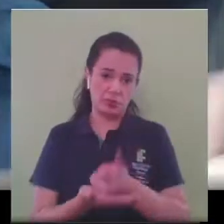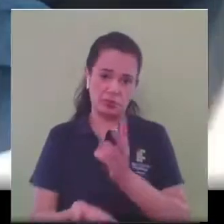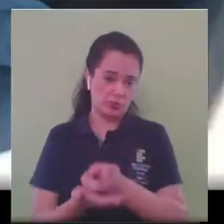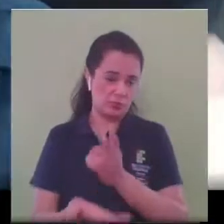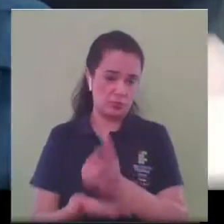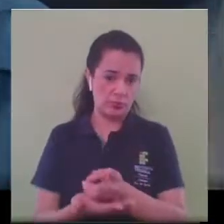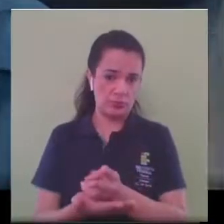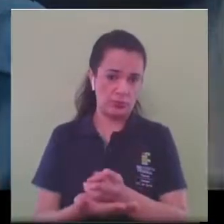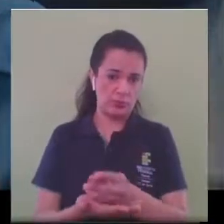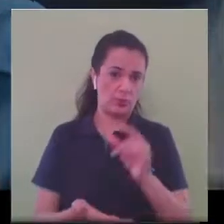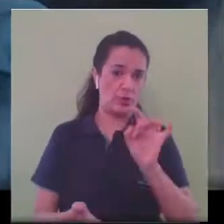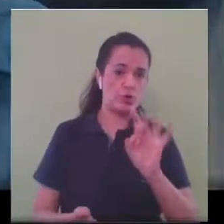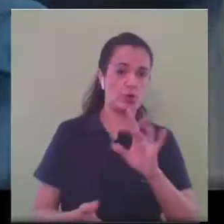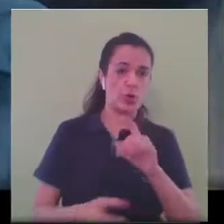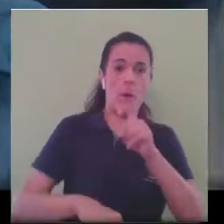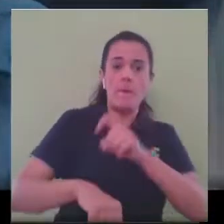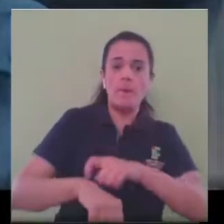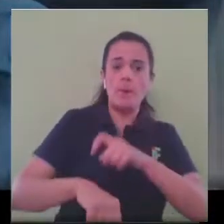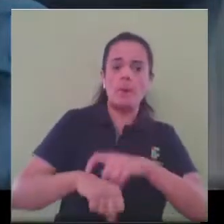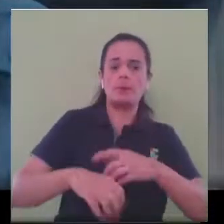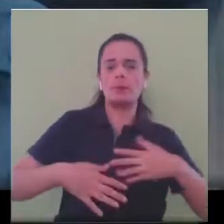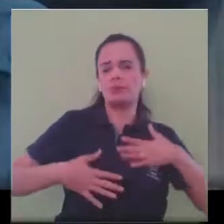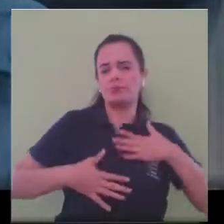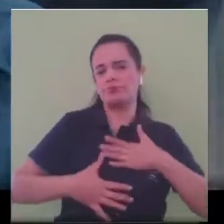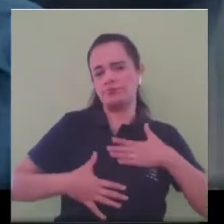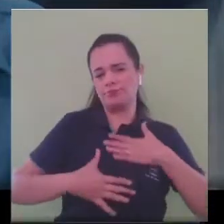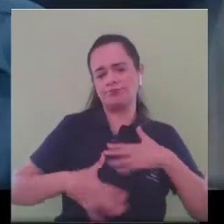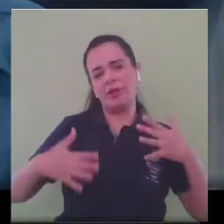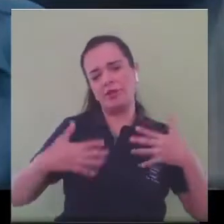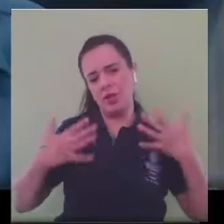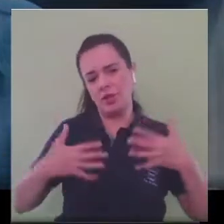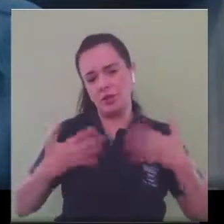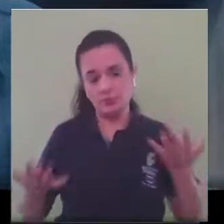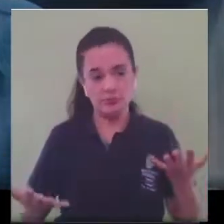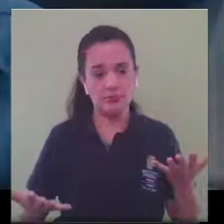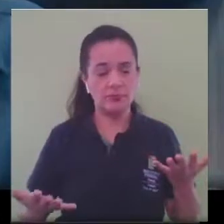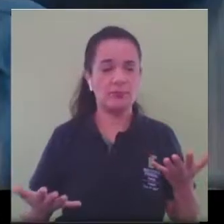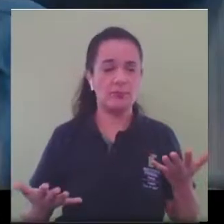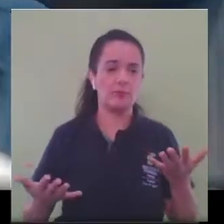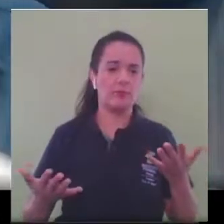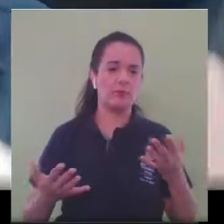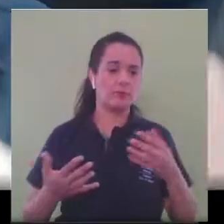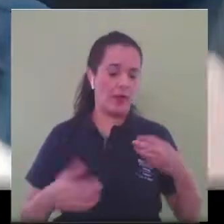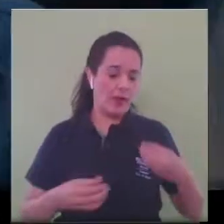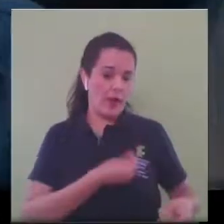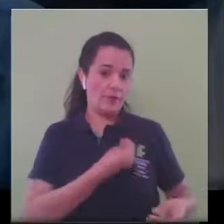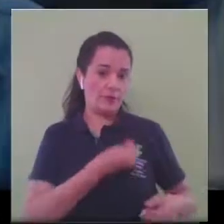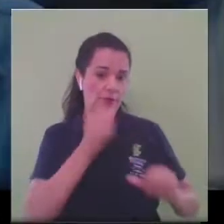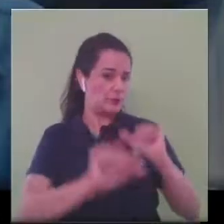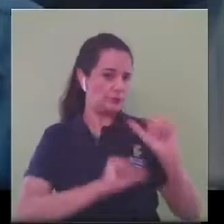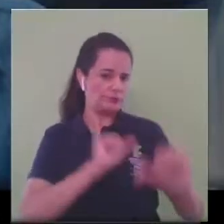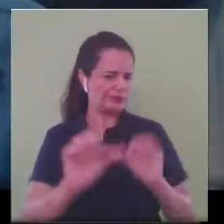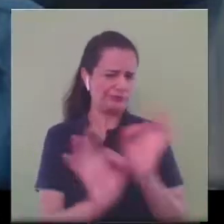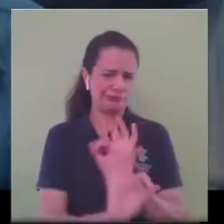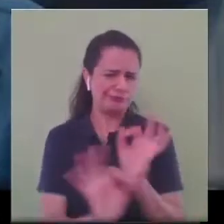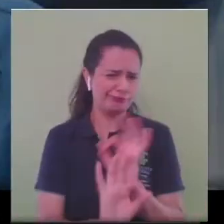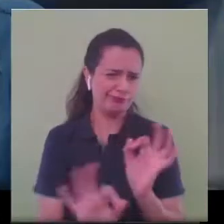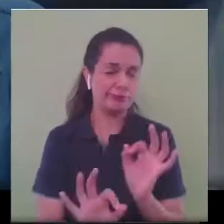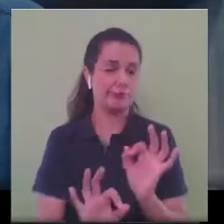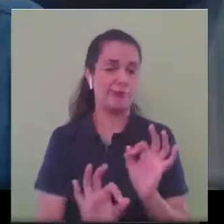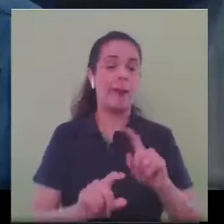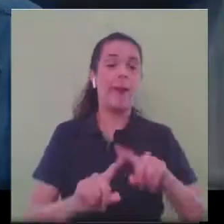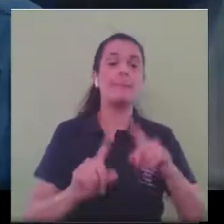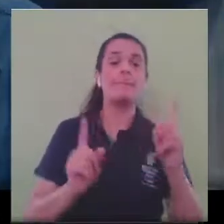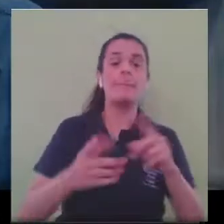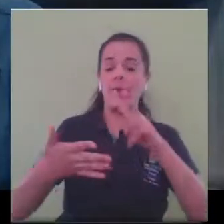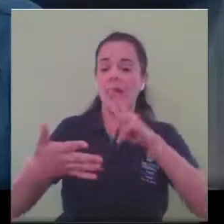teve um momento de prazer, de divertimento. Sua vida ela não muda substancialmente. Agora, a leitura de